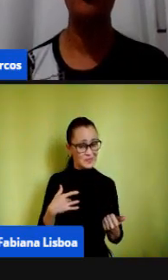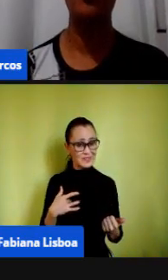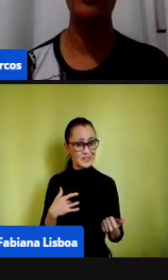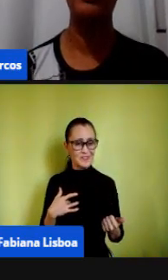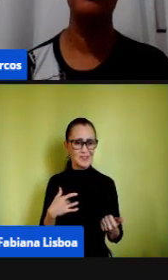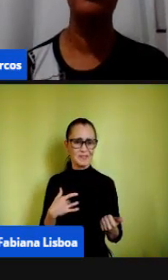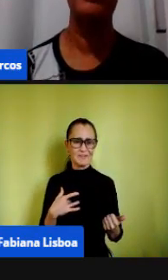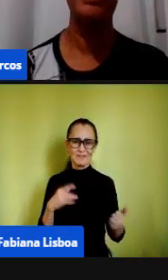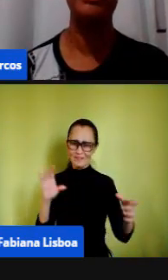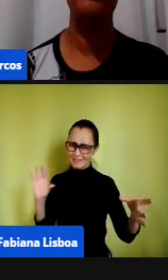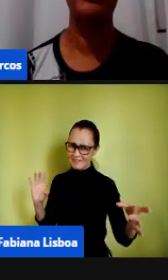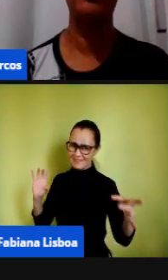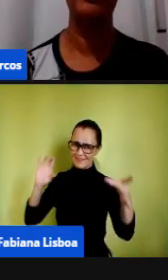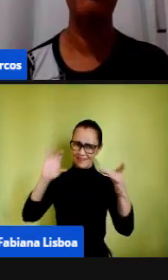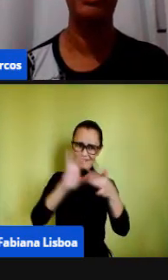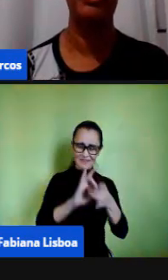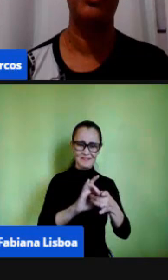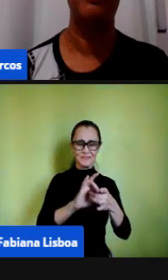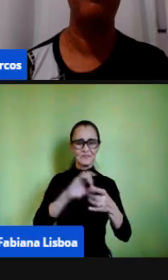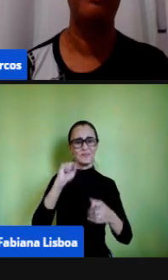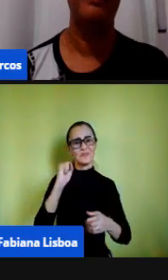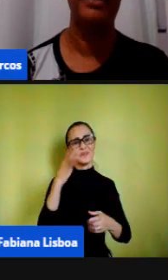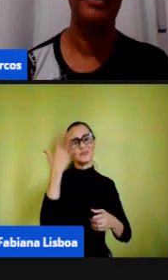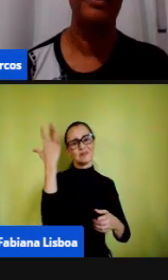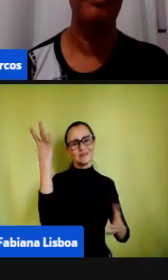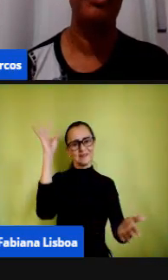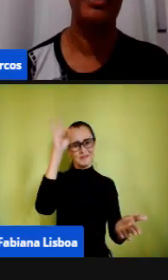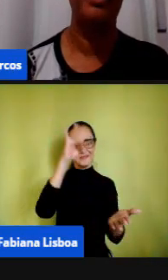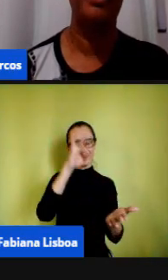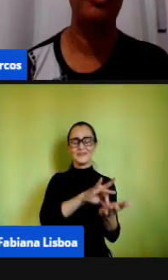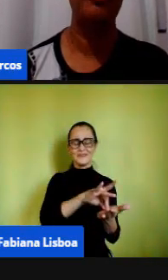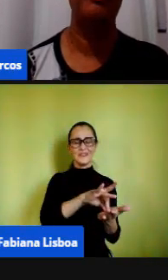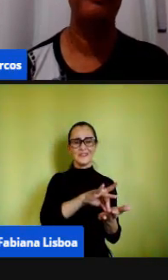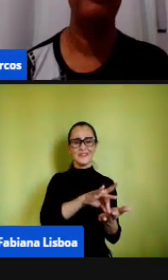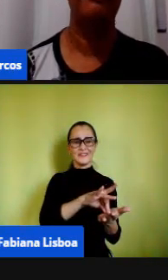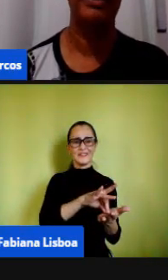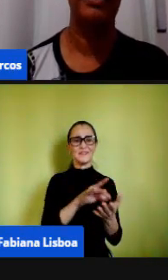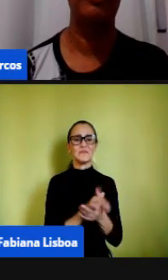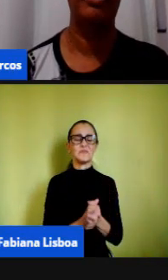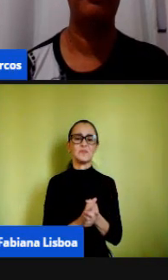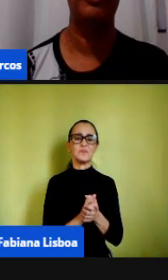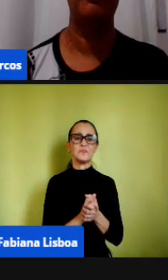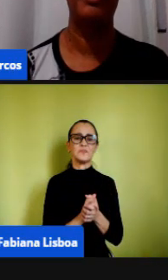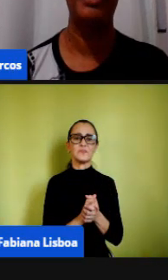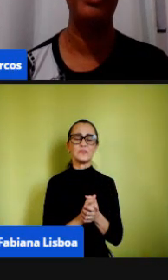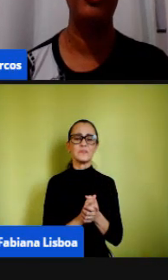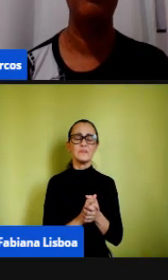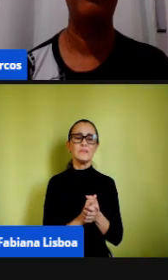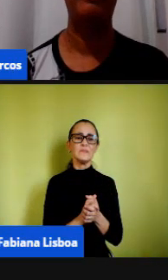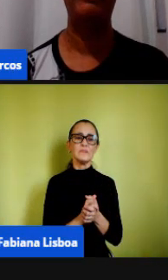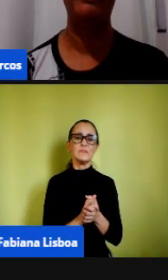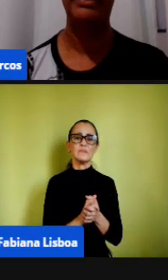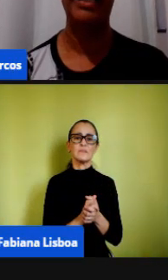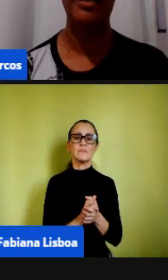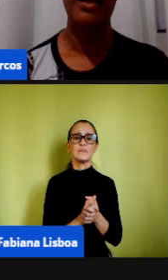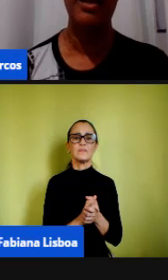conexão ocorra satisfatoriamente. Vamos lá, então, passando para o próximo